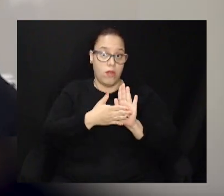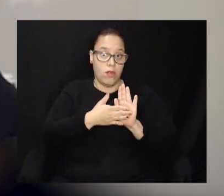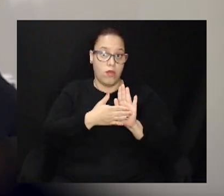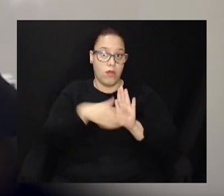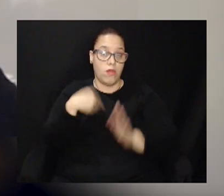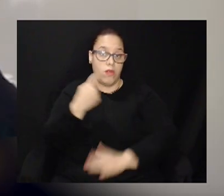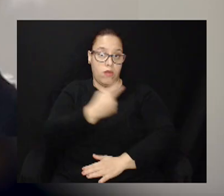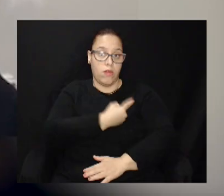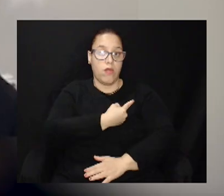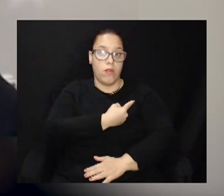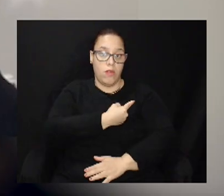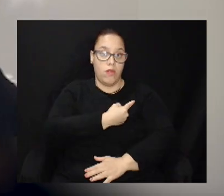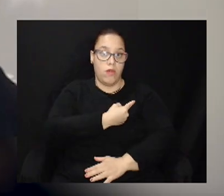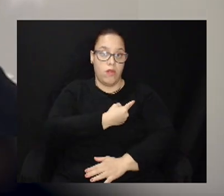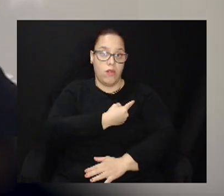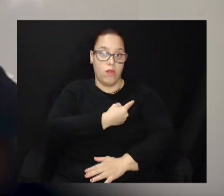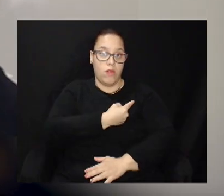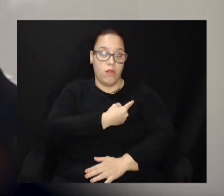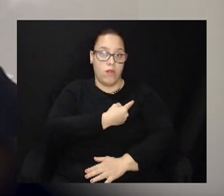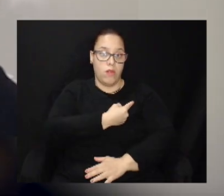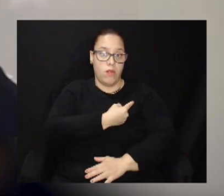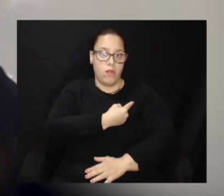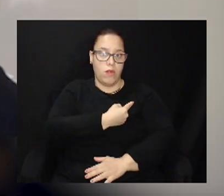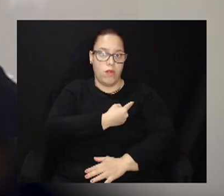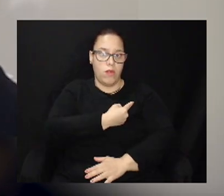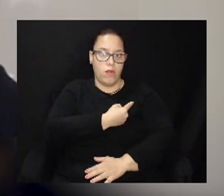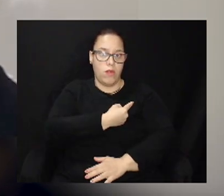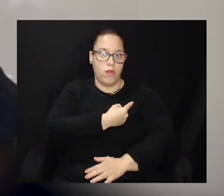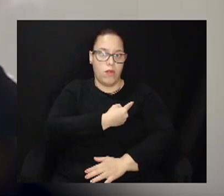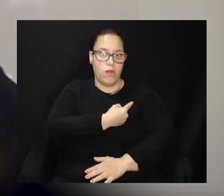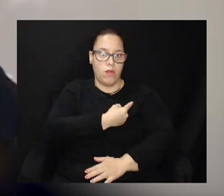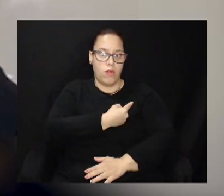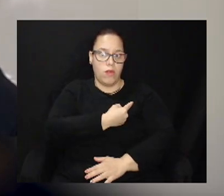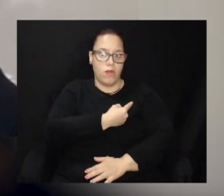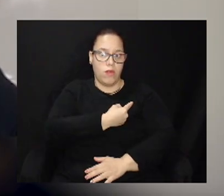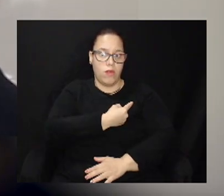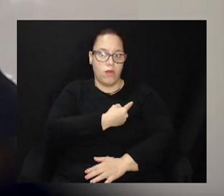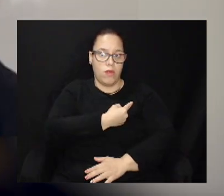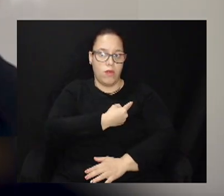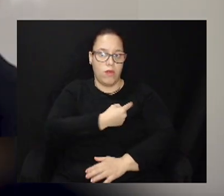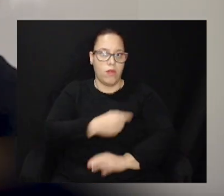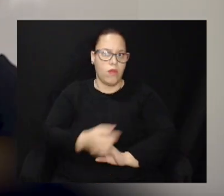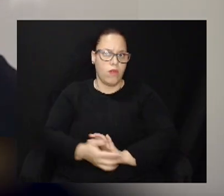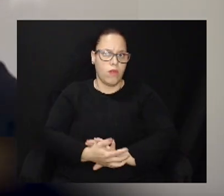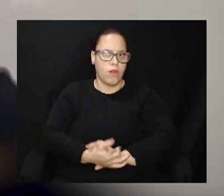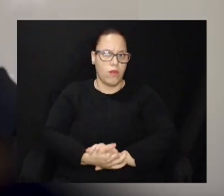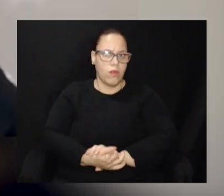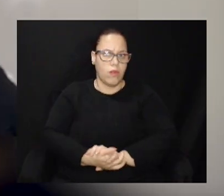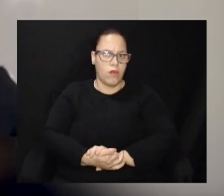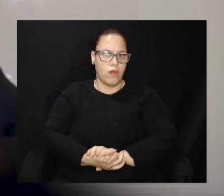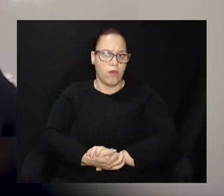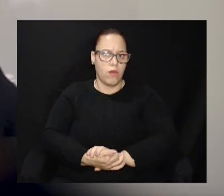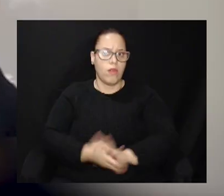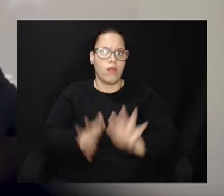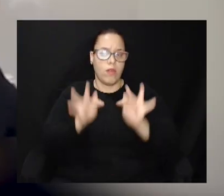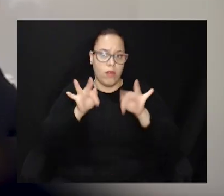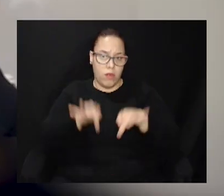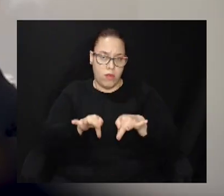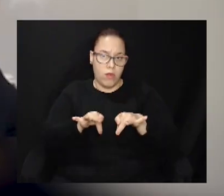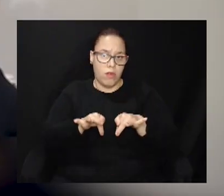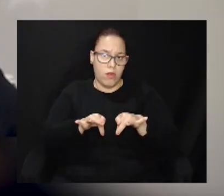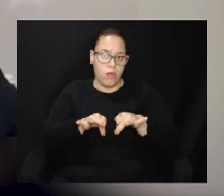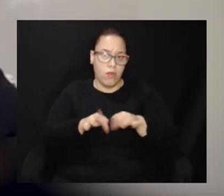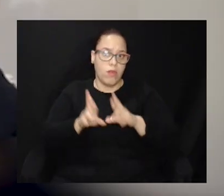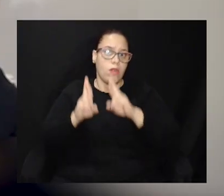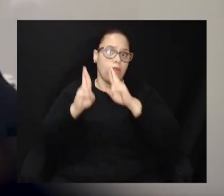como alimentação, bebidas, produtos químicos e de limpeza. E, por fim, a expectativa